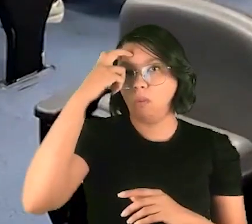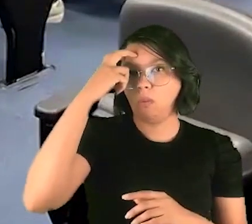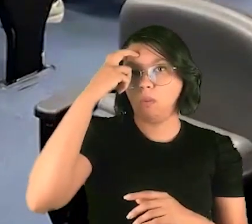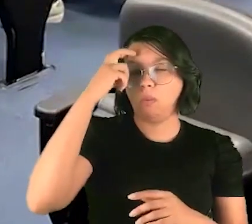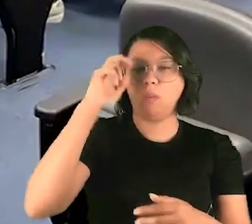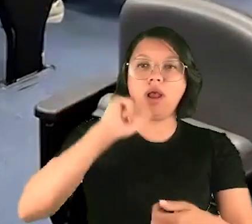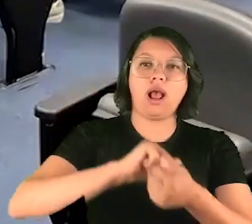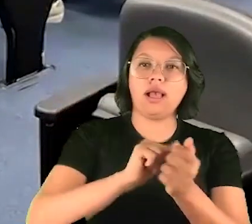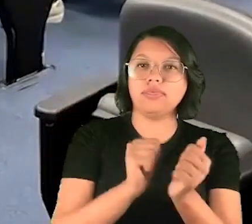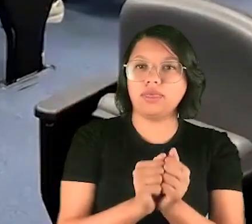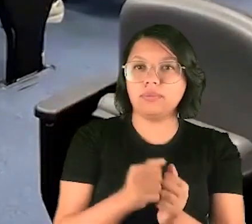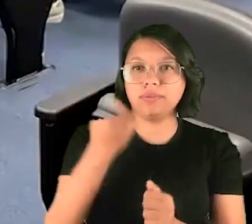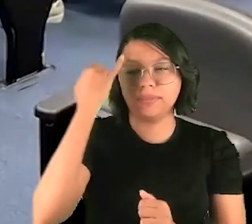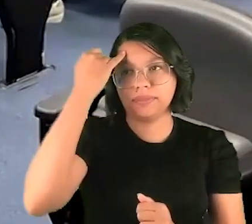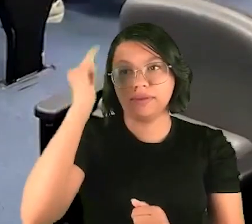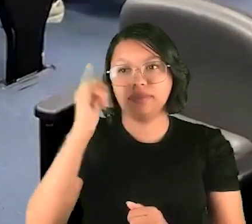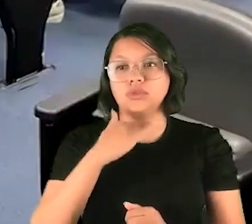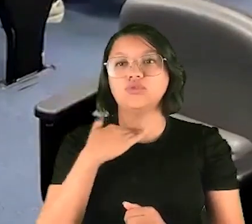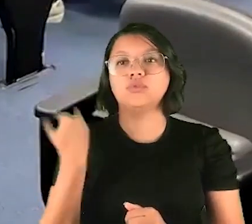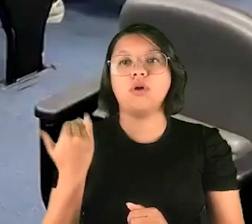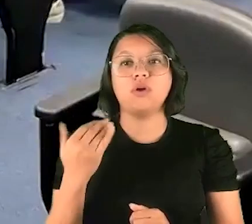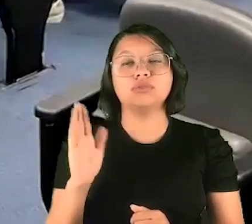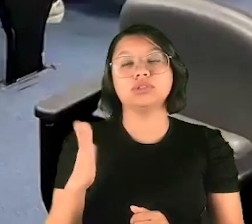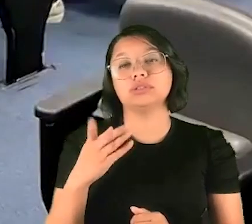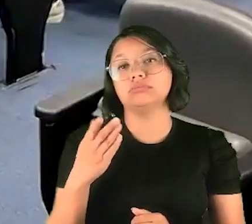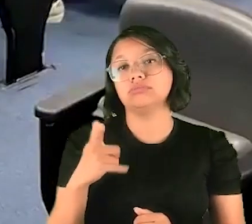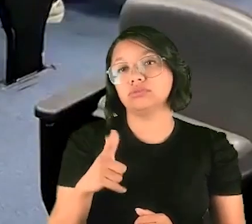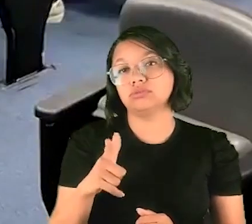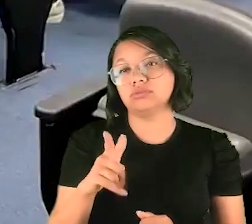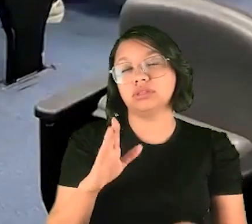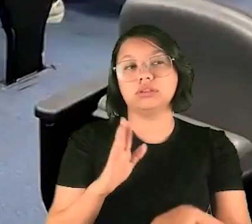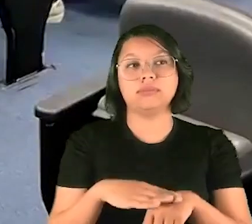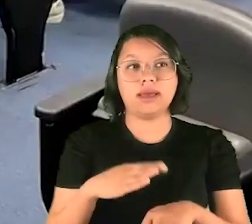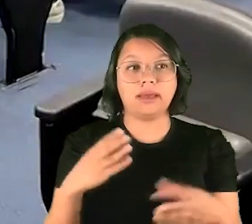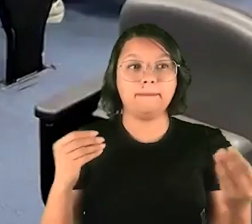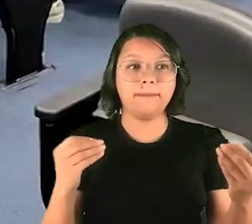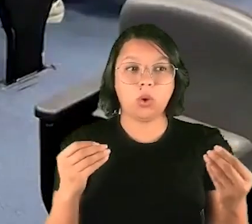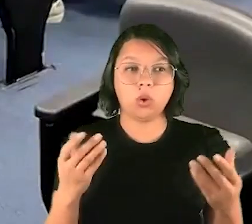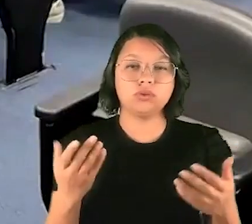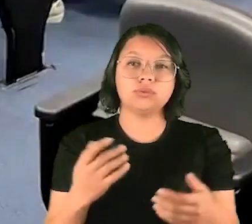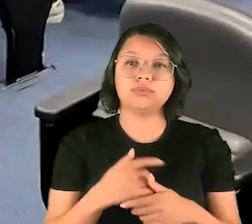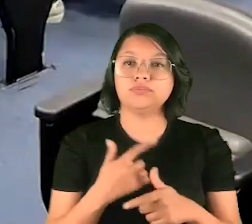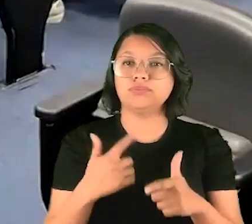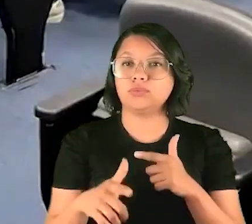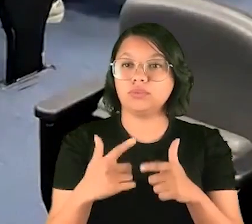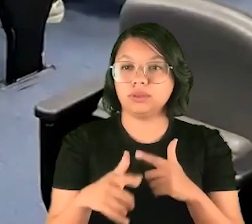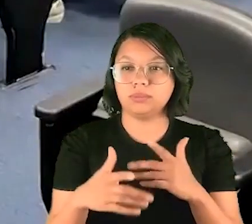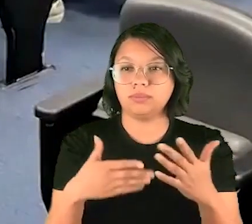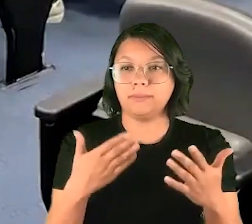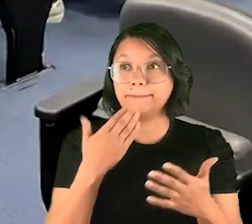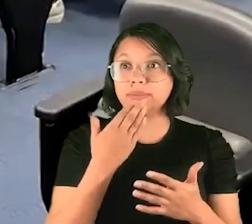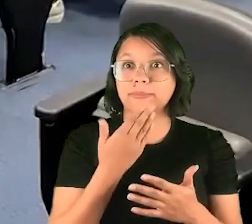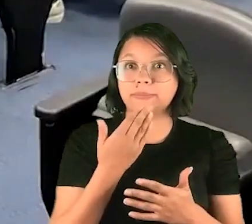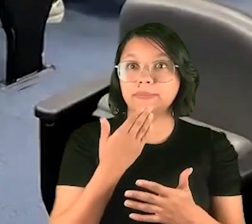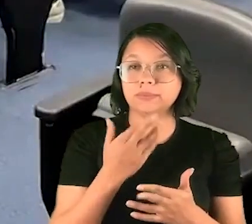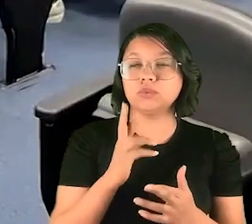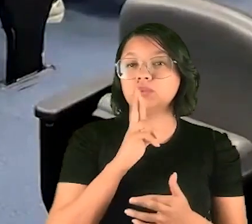eu acho, ou que, vamos dizer, a cultura se adapta um pouco melhor à ideia de morte, eu já não tenho tanta